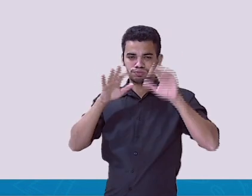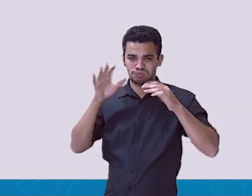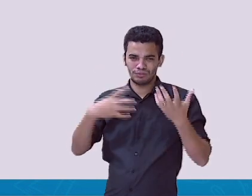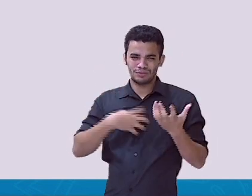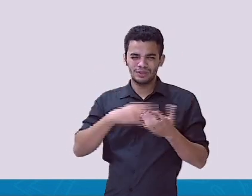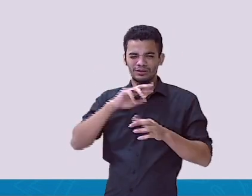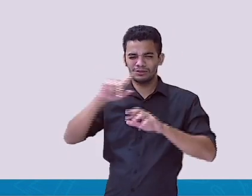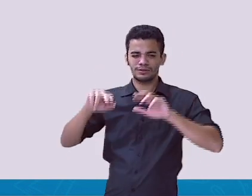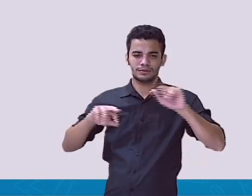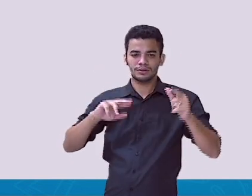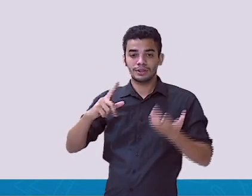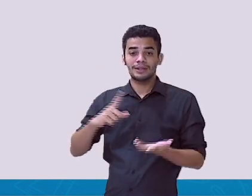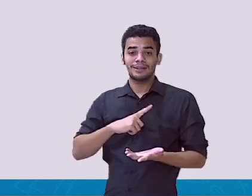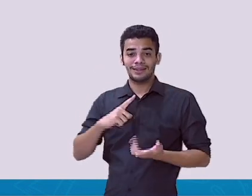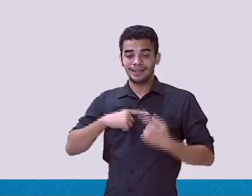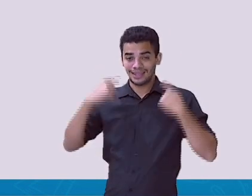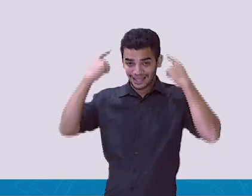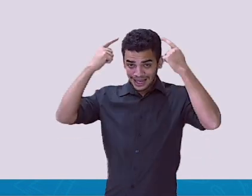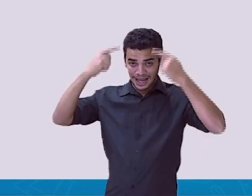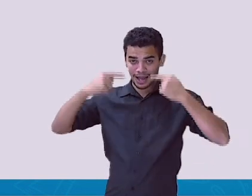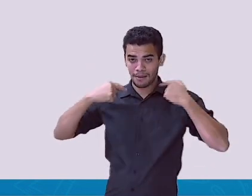vai ter cabeça,